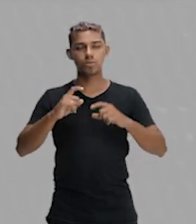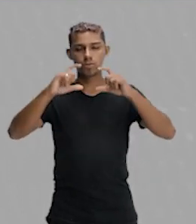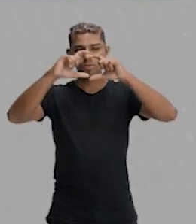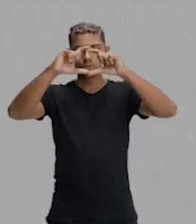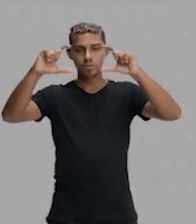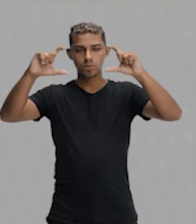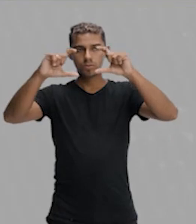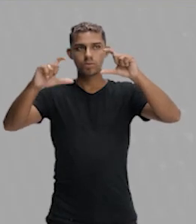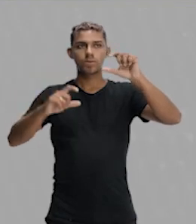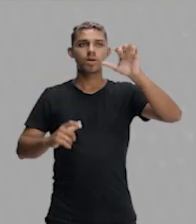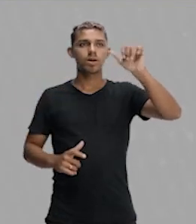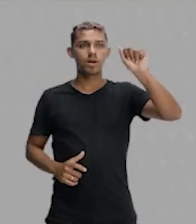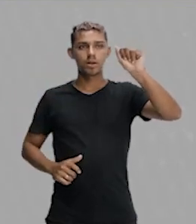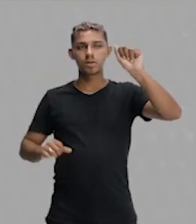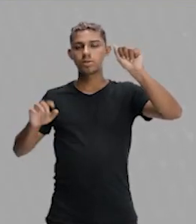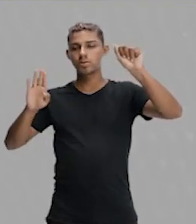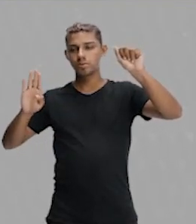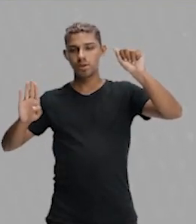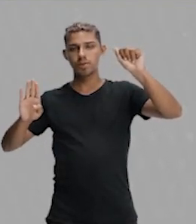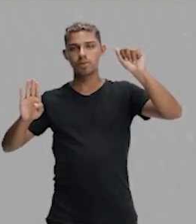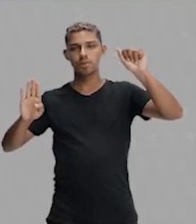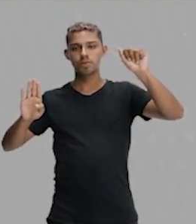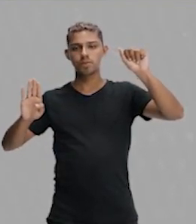que os pontos eles estão aí